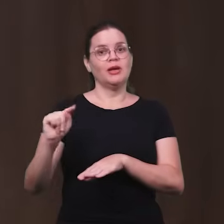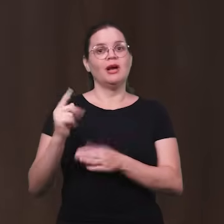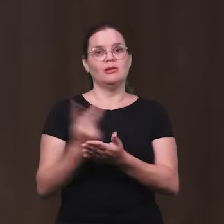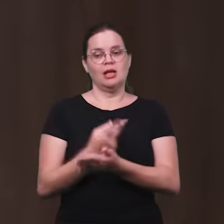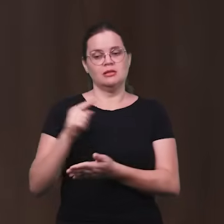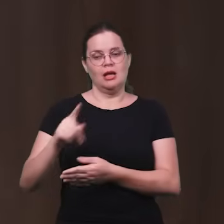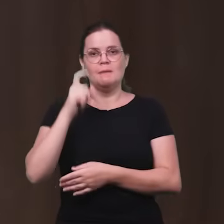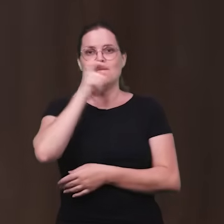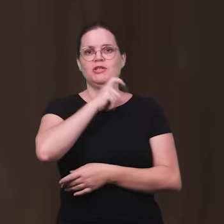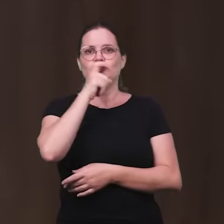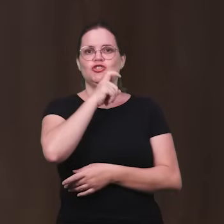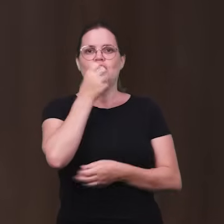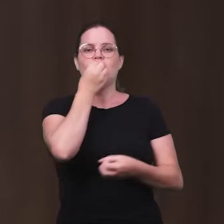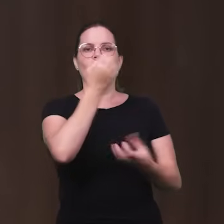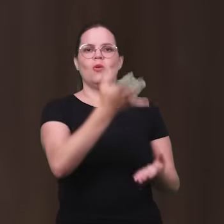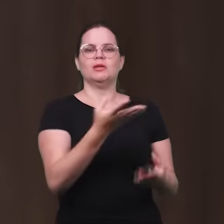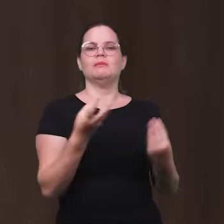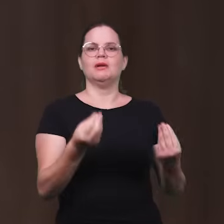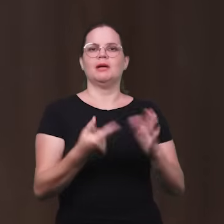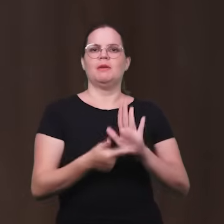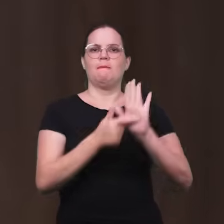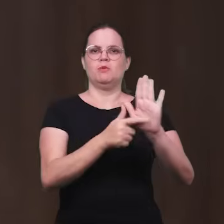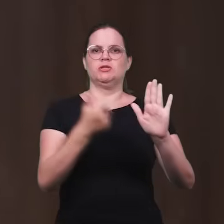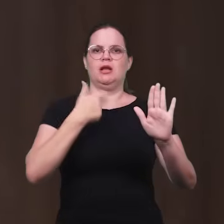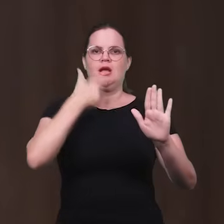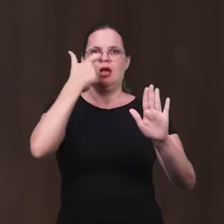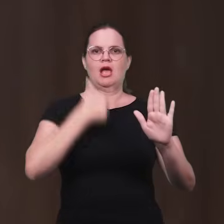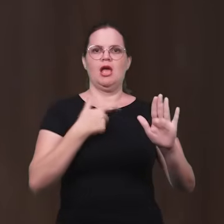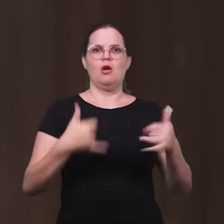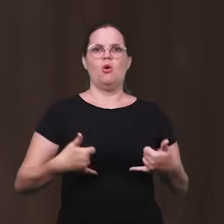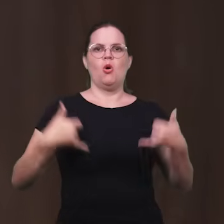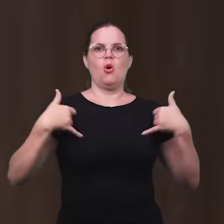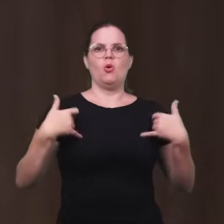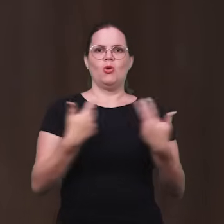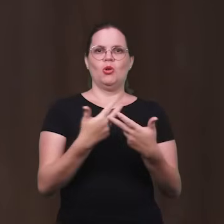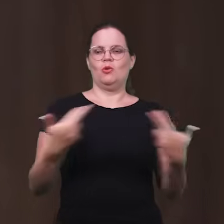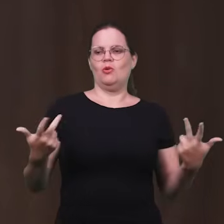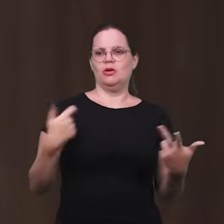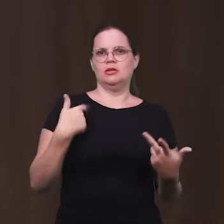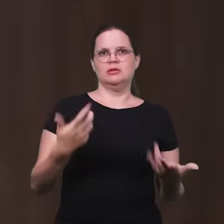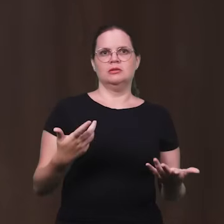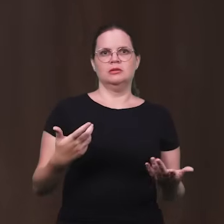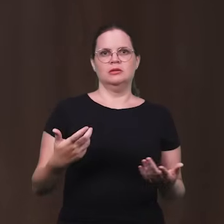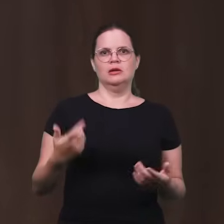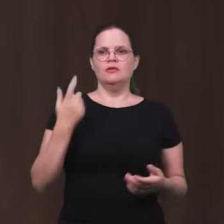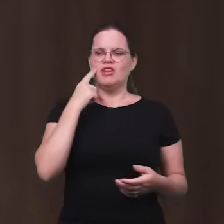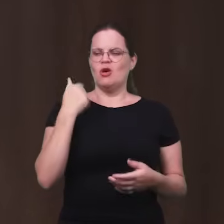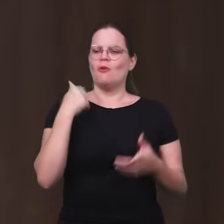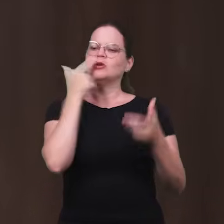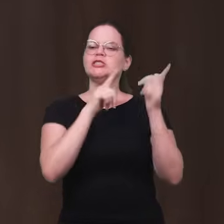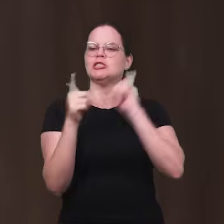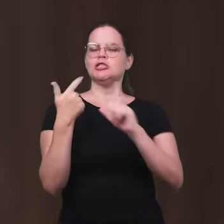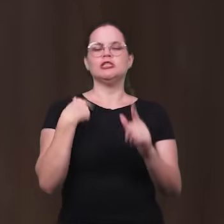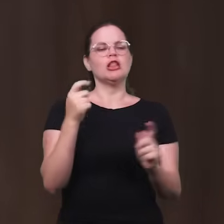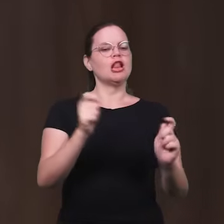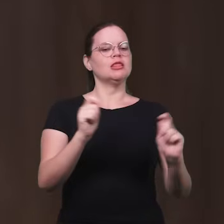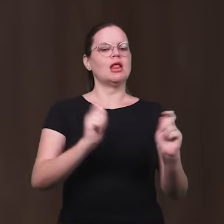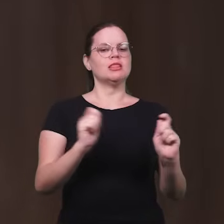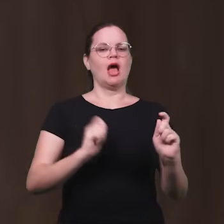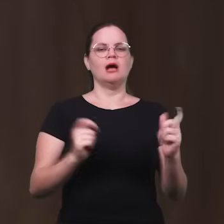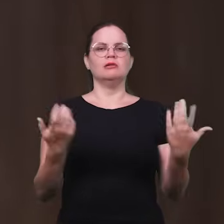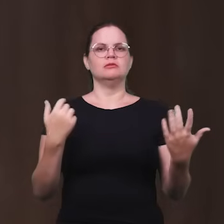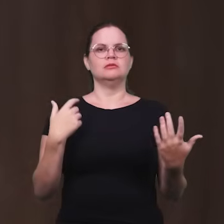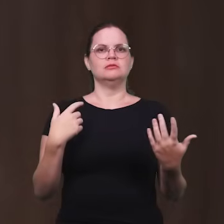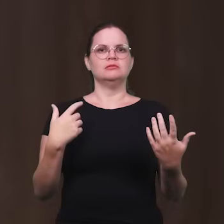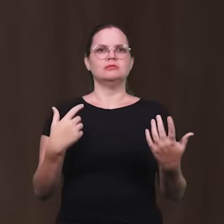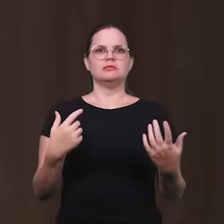coisa que não é. Por a questão de orgulho, de assumir que não conquistou certa coisa, ou que não tem